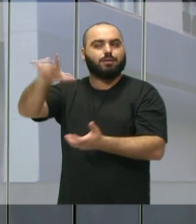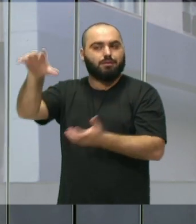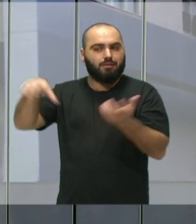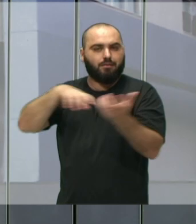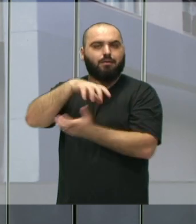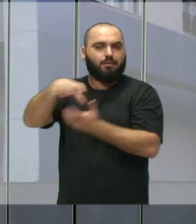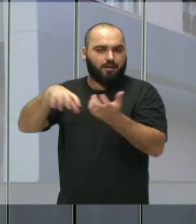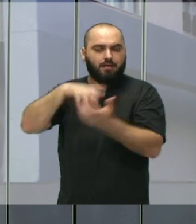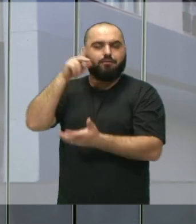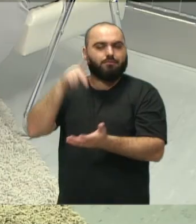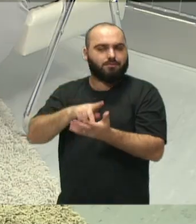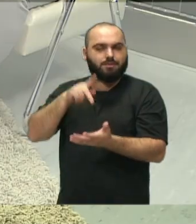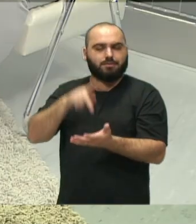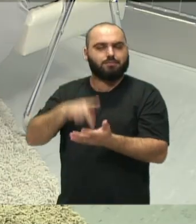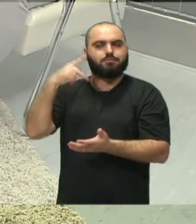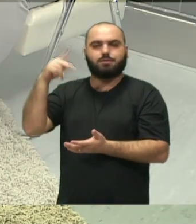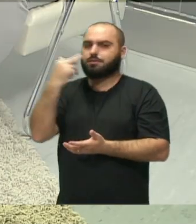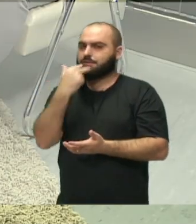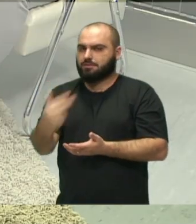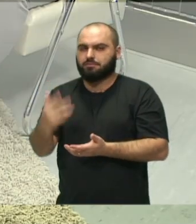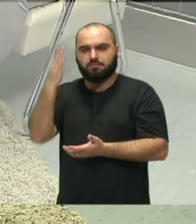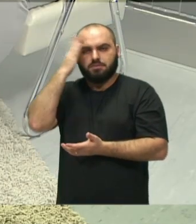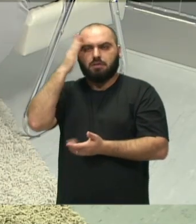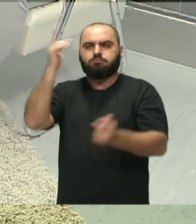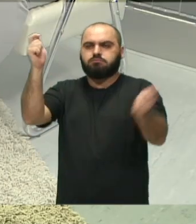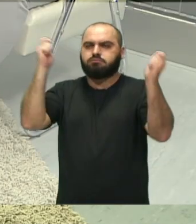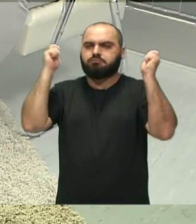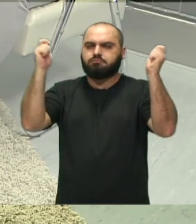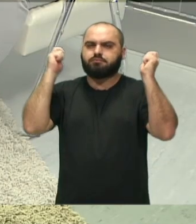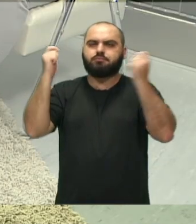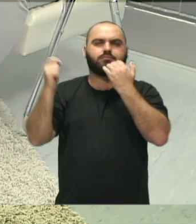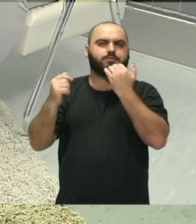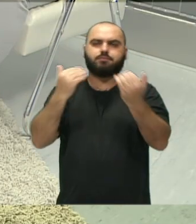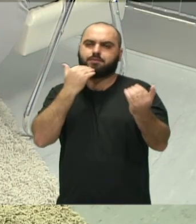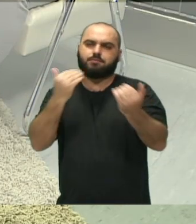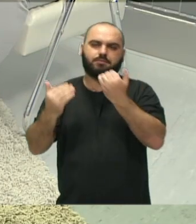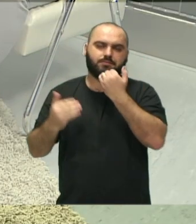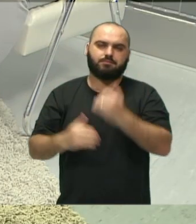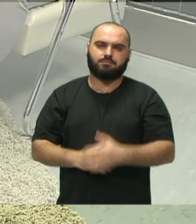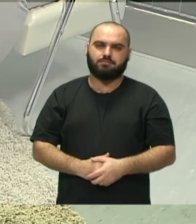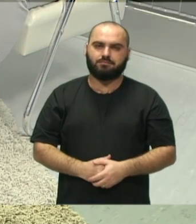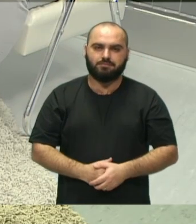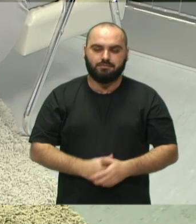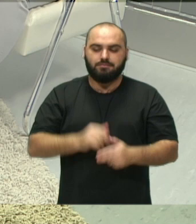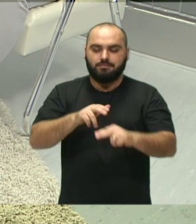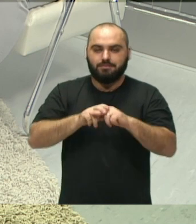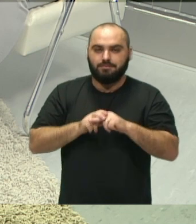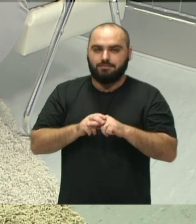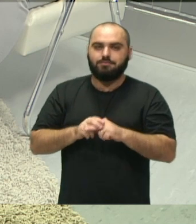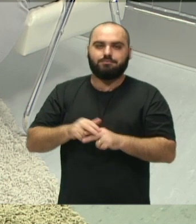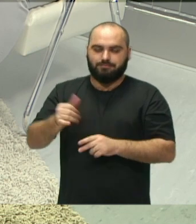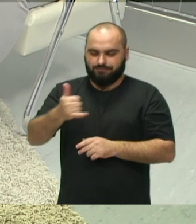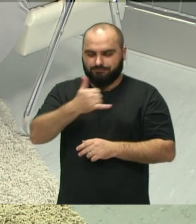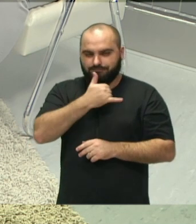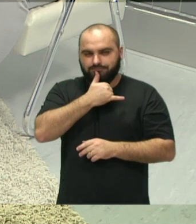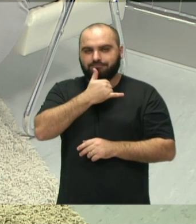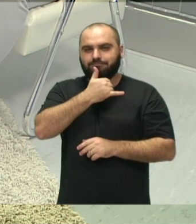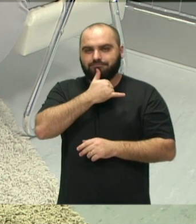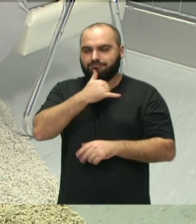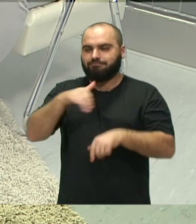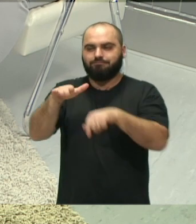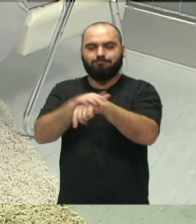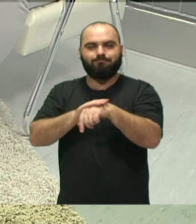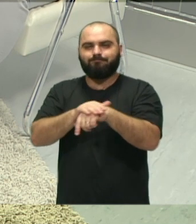movimentos dessa espécie, desse caráter de reivindicação, enfim. Então, um processo lamentável de